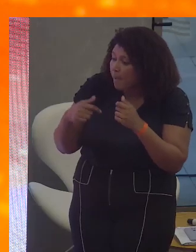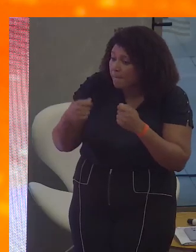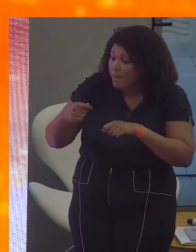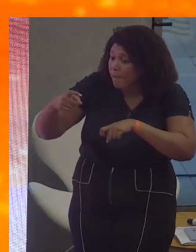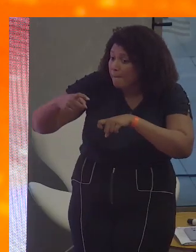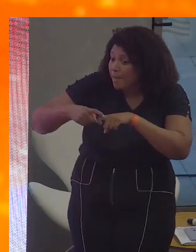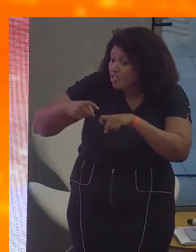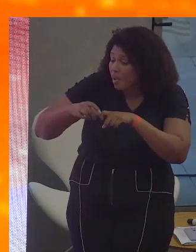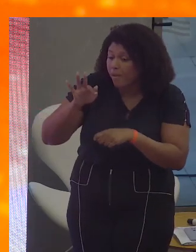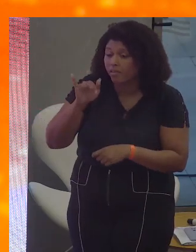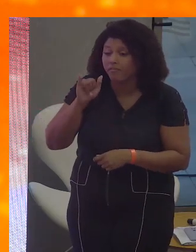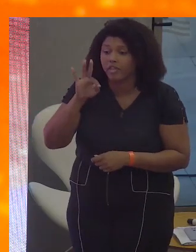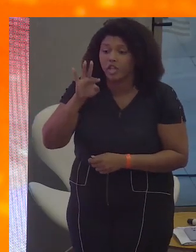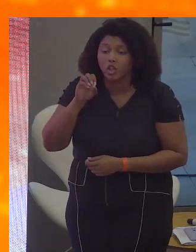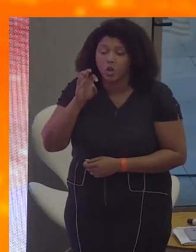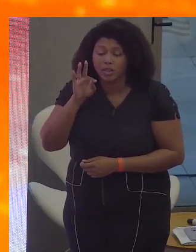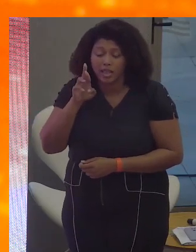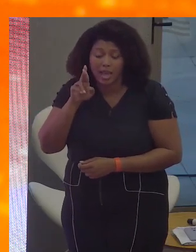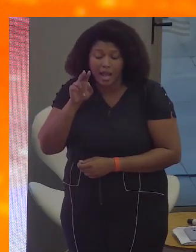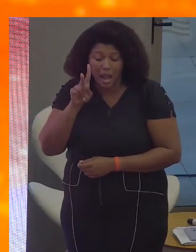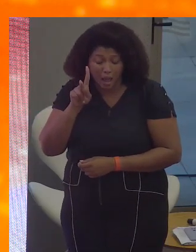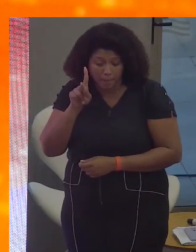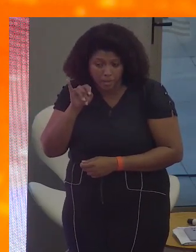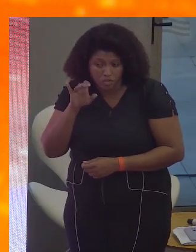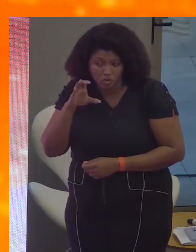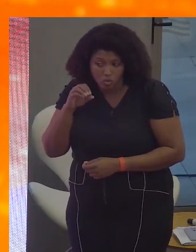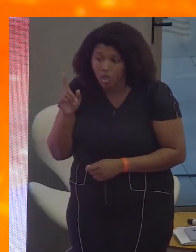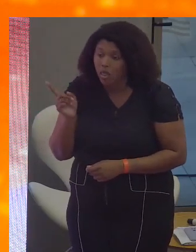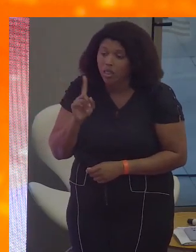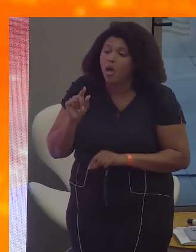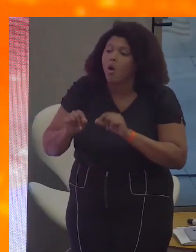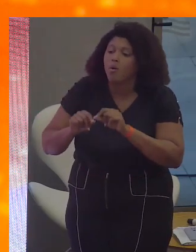medicamentos fitoterápicos e não como suplemento alimentar.